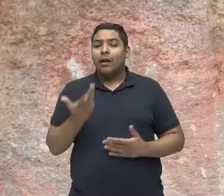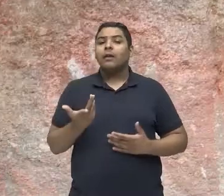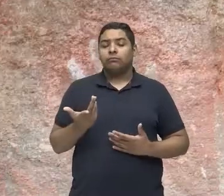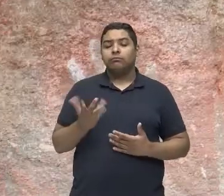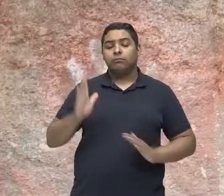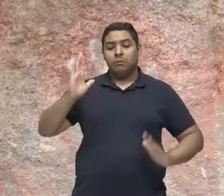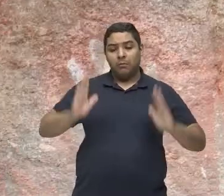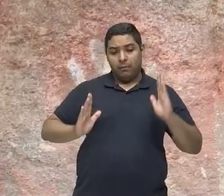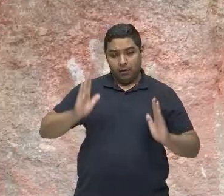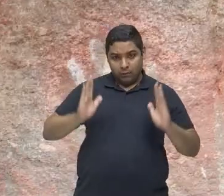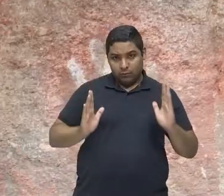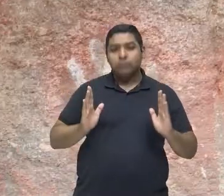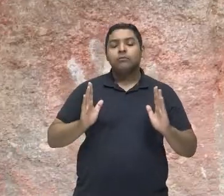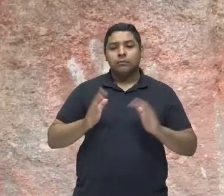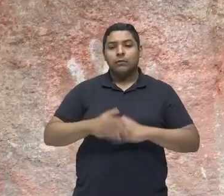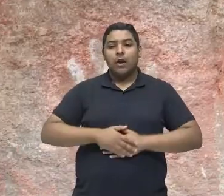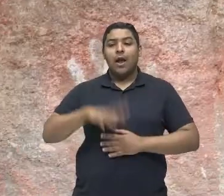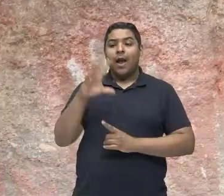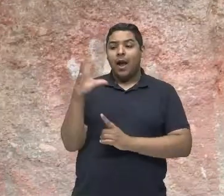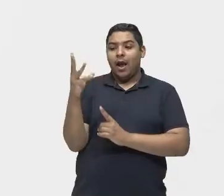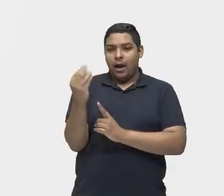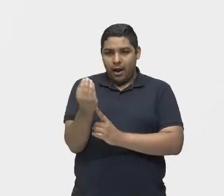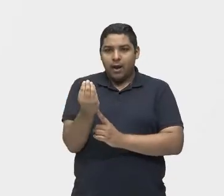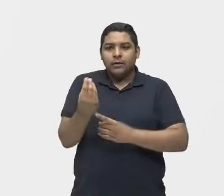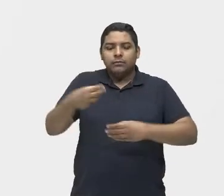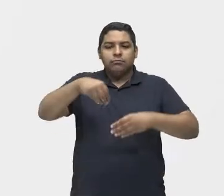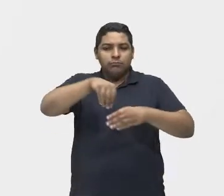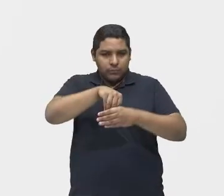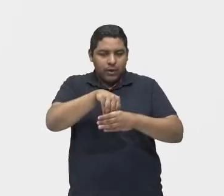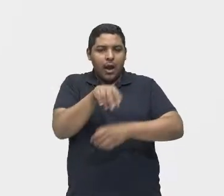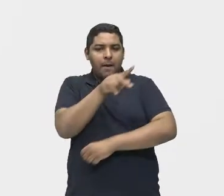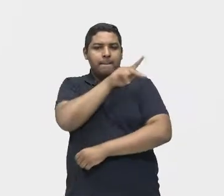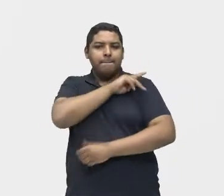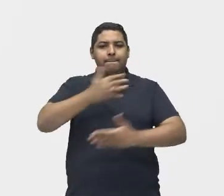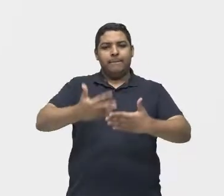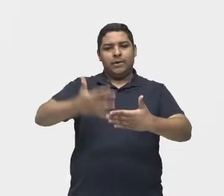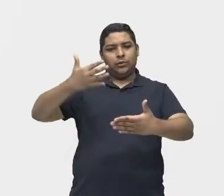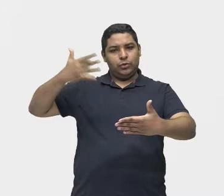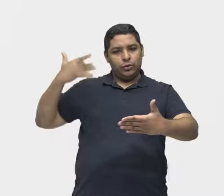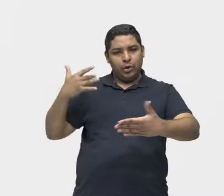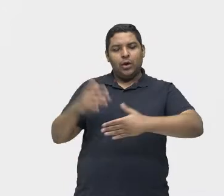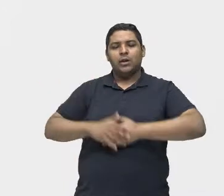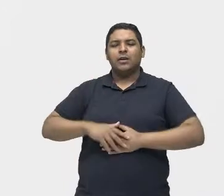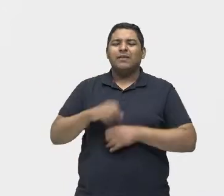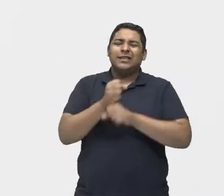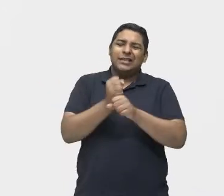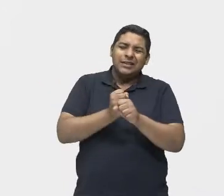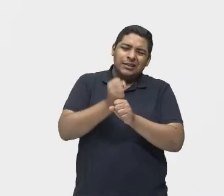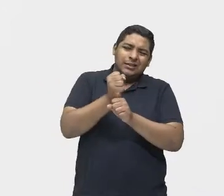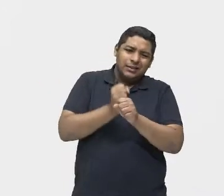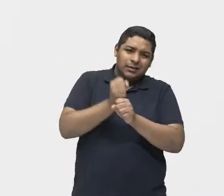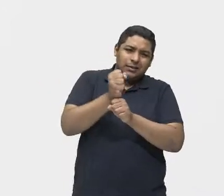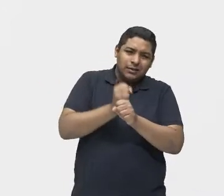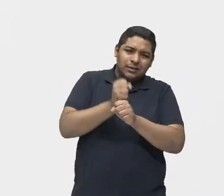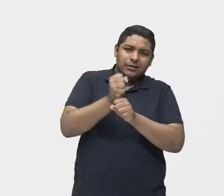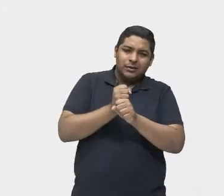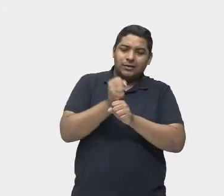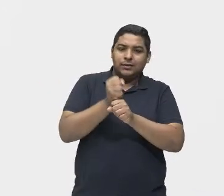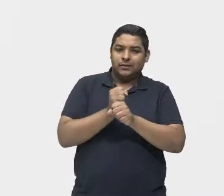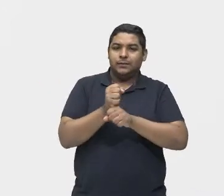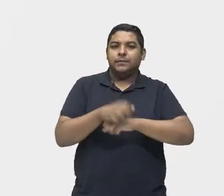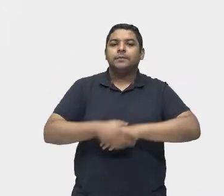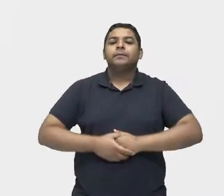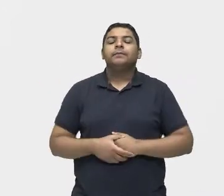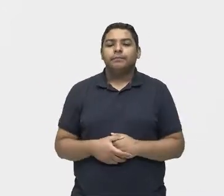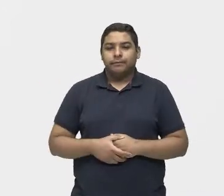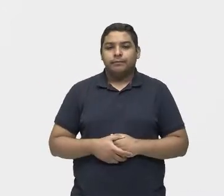pré-história. Claro, a arte teve uma duração, essa arte na pré-história teve uma duração imensa, muito grande. Então, diz assim,